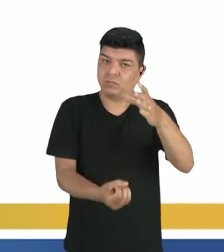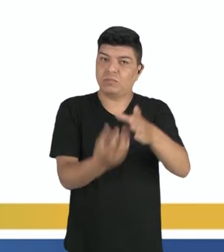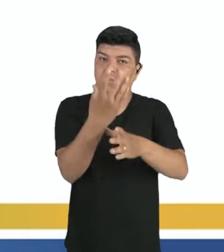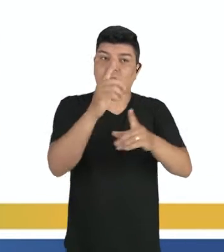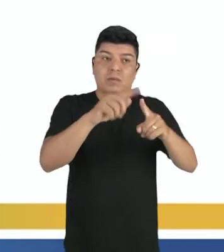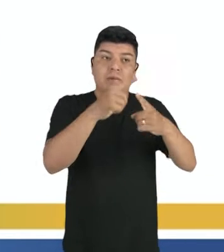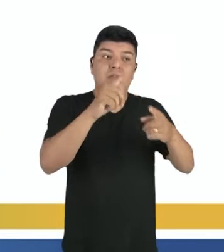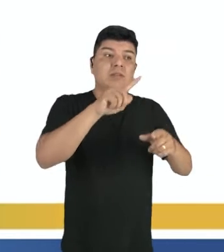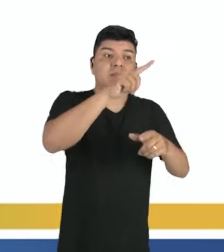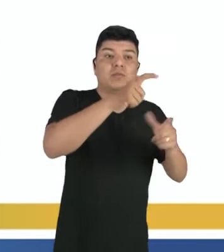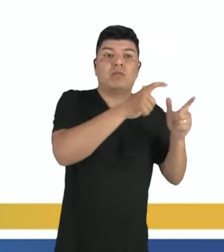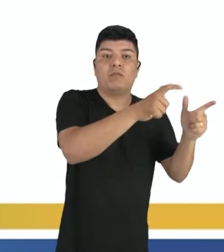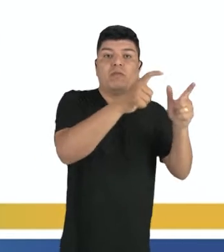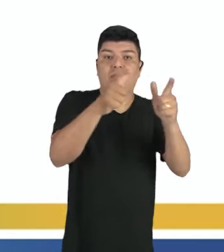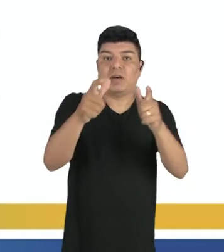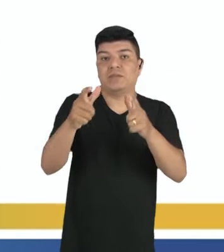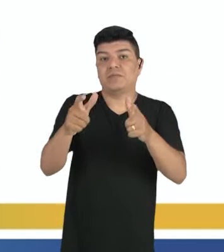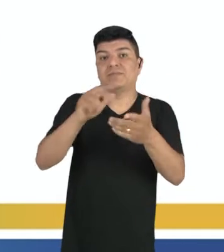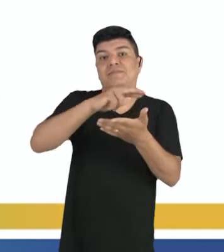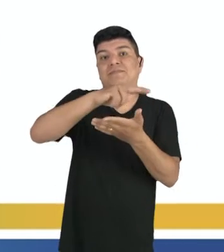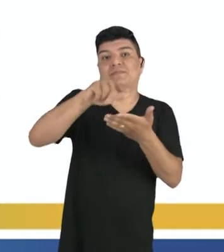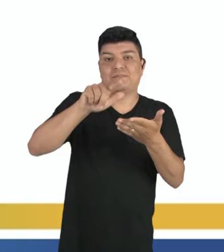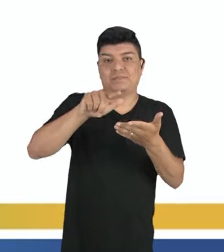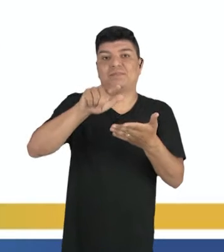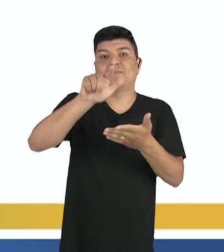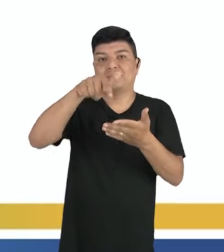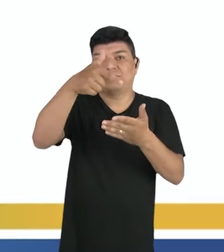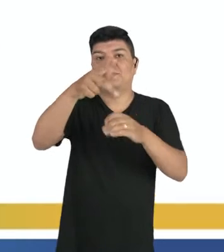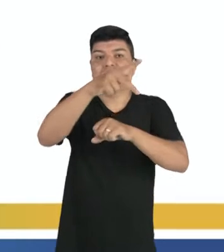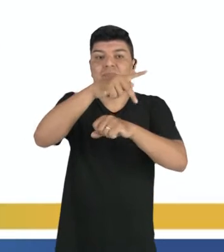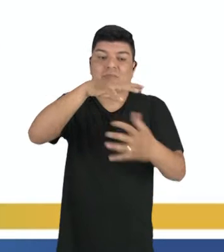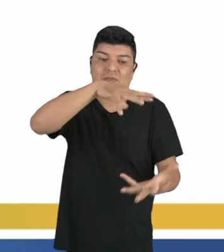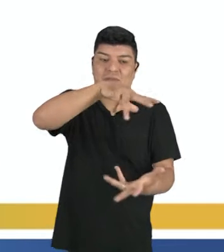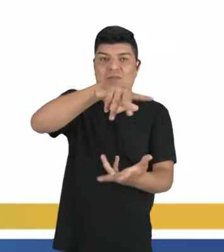e filiais em vários outros cantos do mundo. Então elas